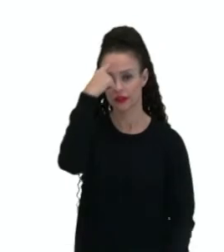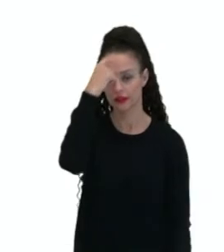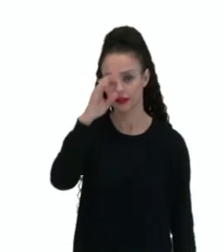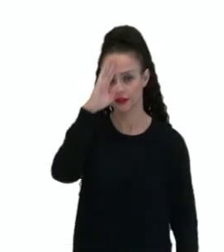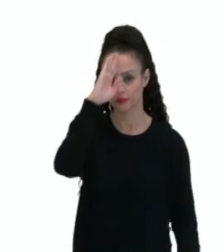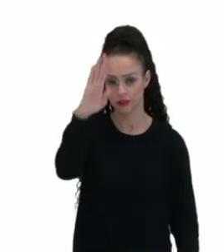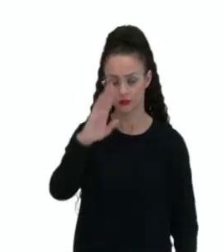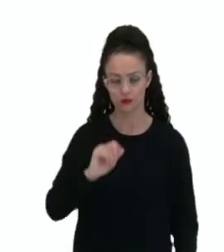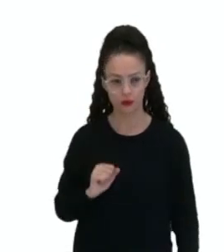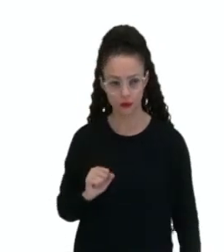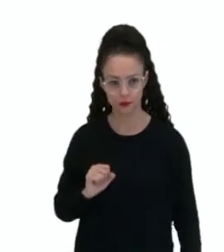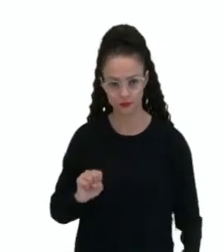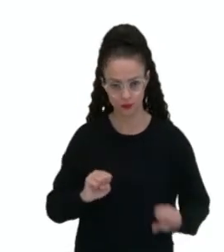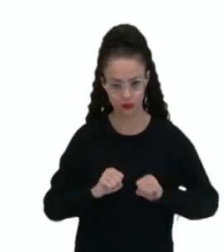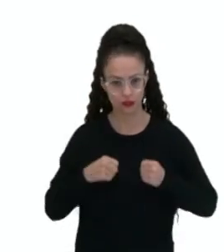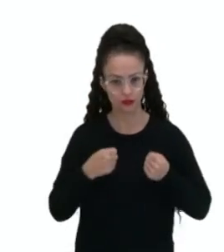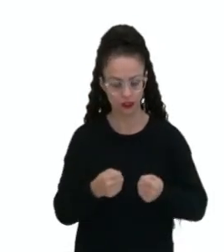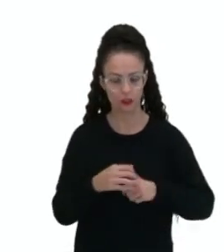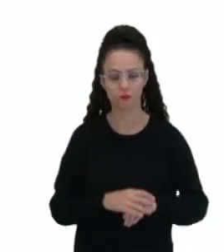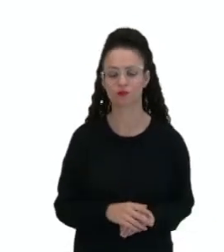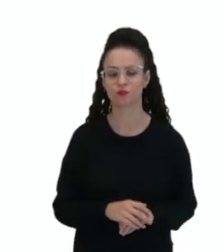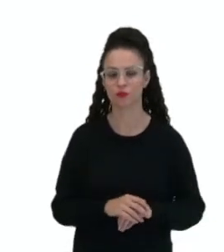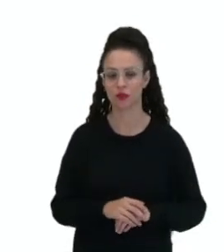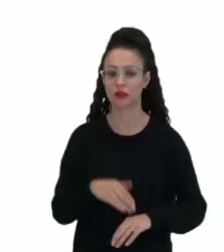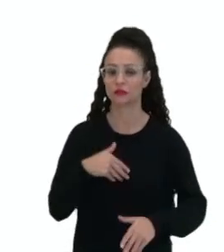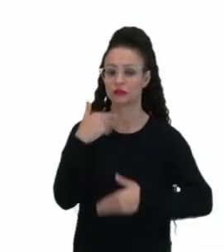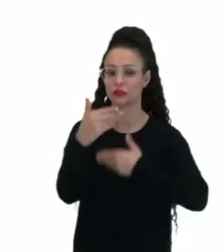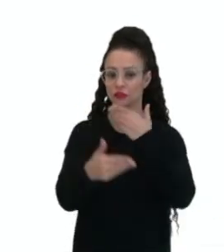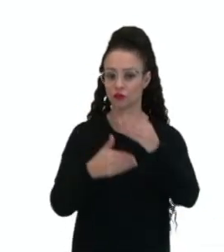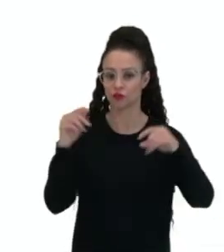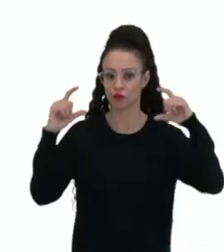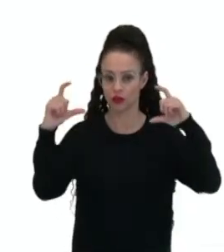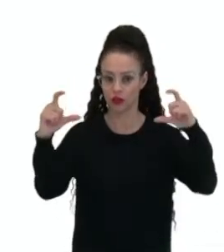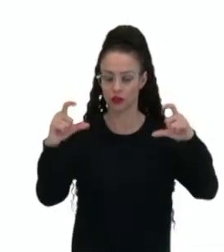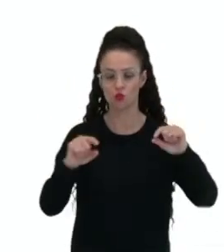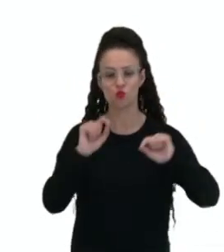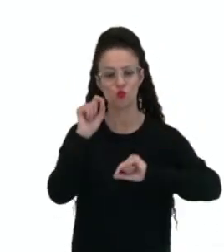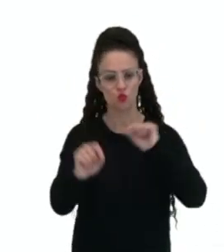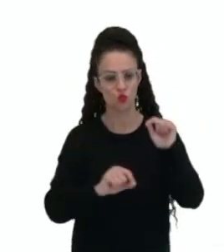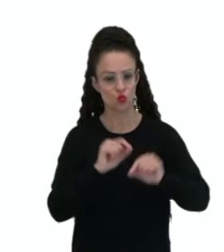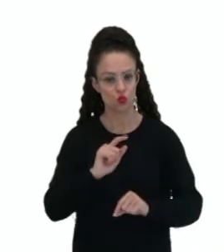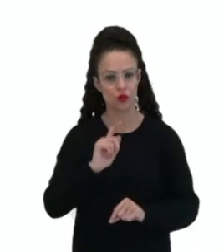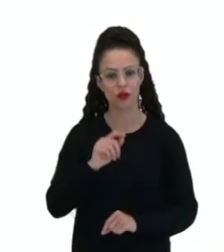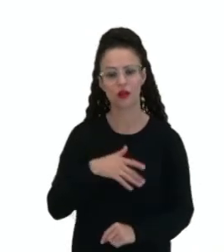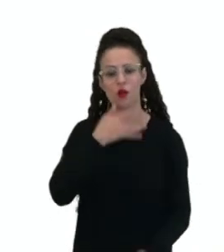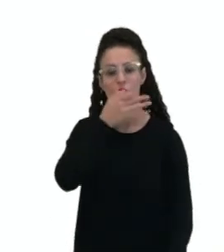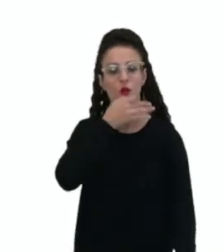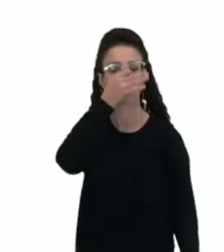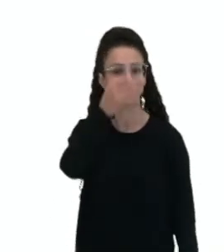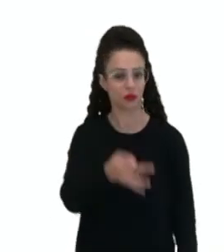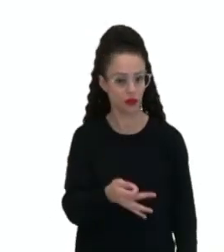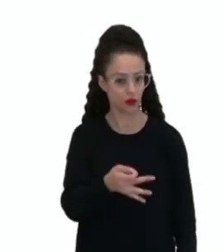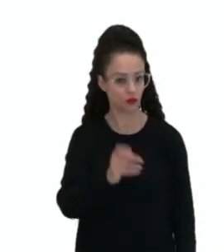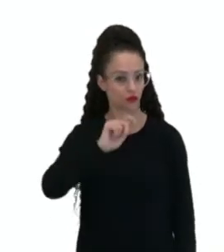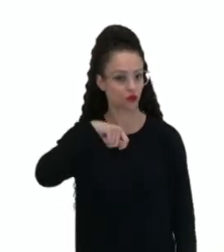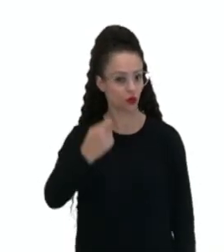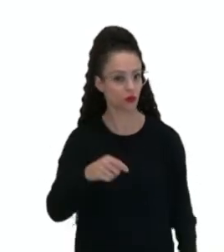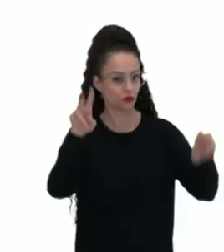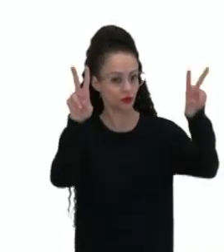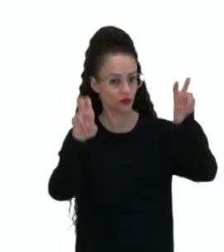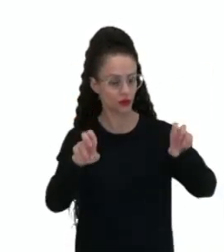defenderá. No desenvolvimento, ele assume uma posição em relação à polêmica. Mas não basta